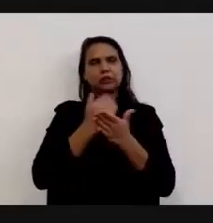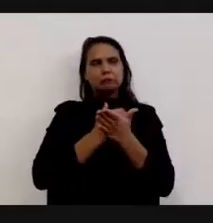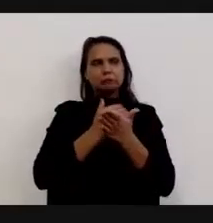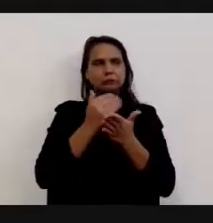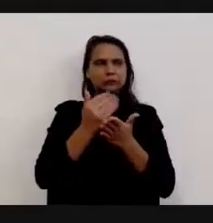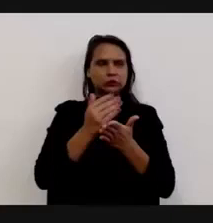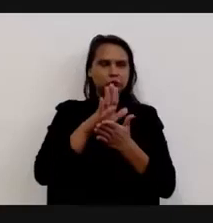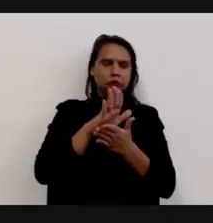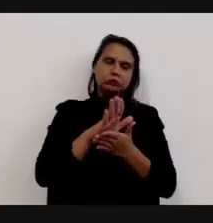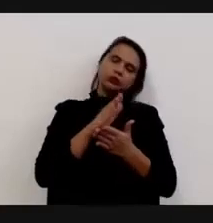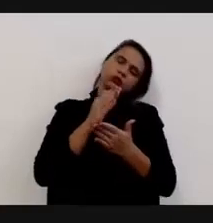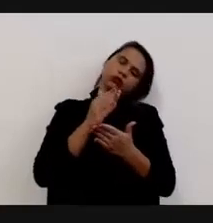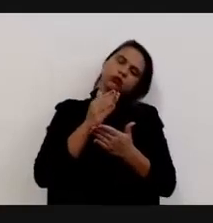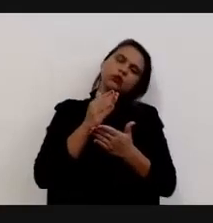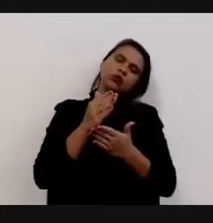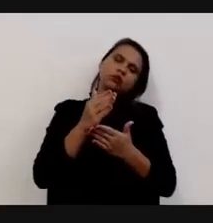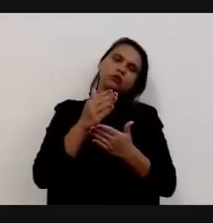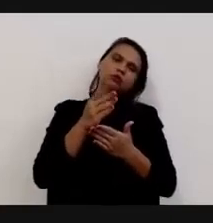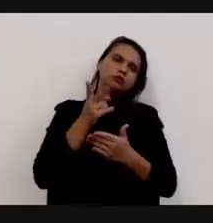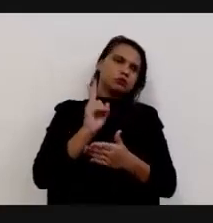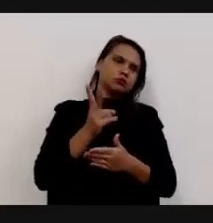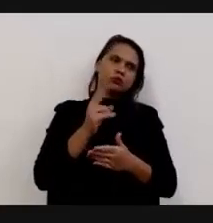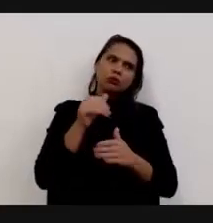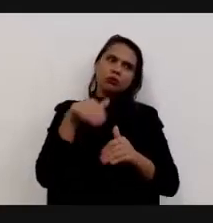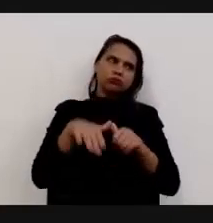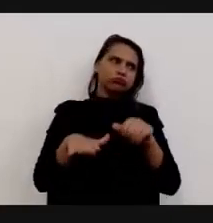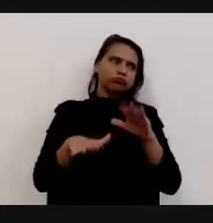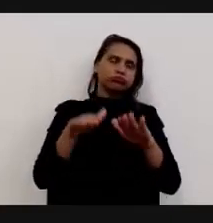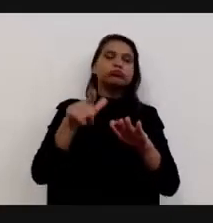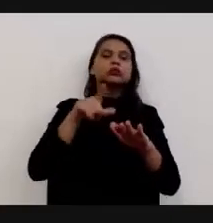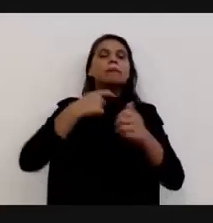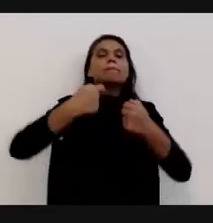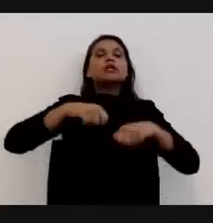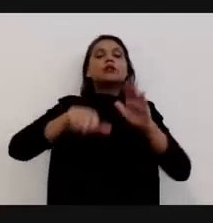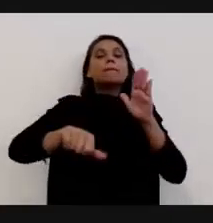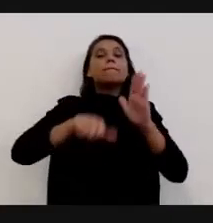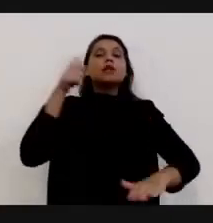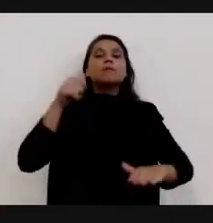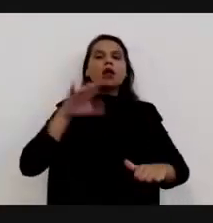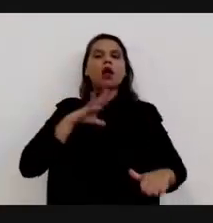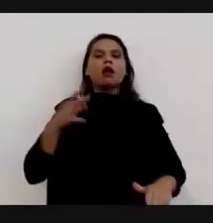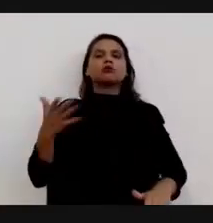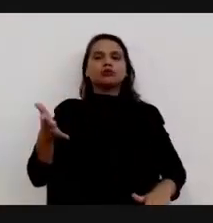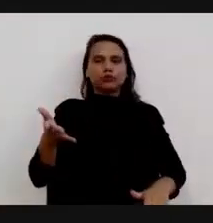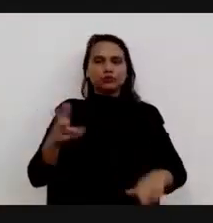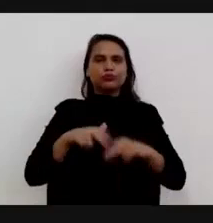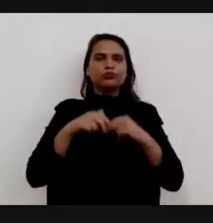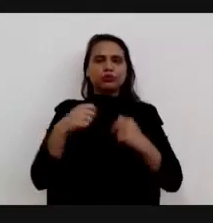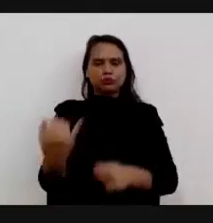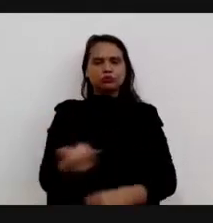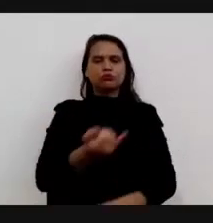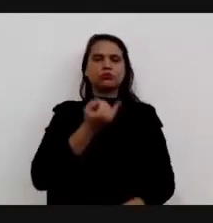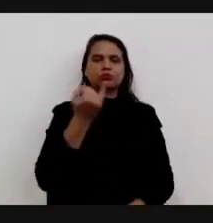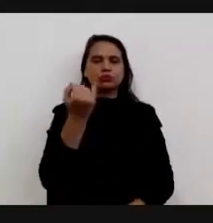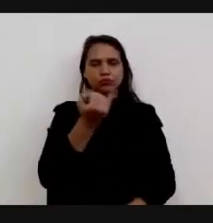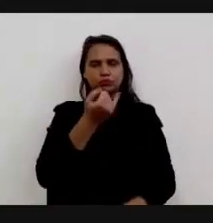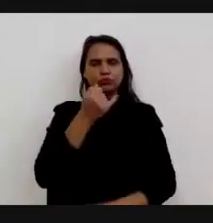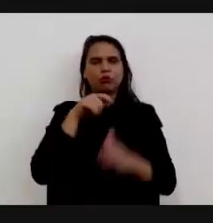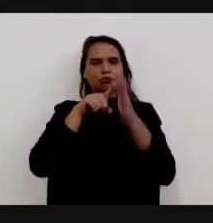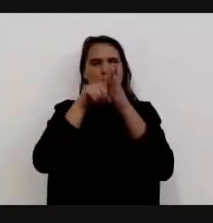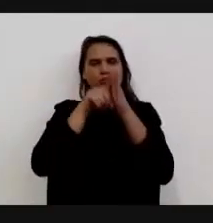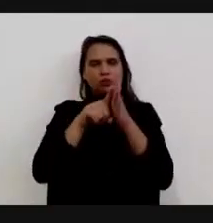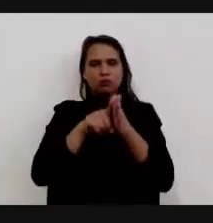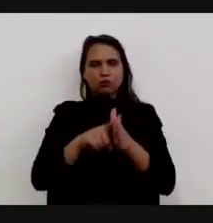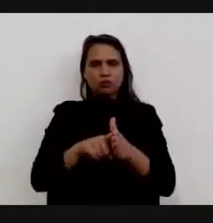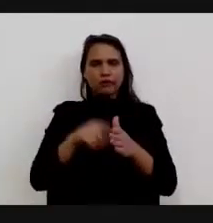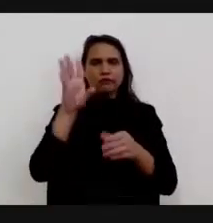primitivo ainda, mas inicial. A gente começa assim, toda a caminhada começa com o primeiro passo, e eu acho que isso seria muito importante para a pesquisa que é feita dentro